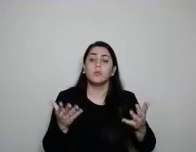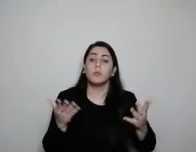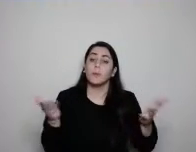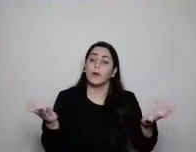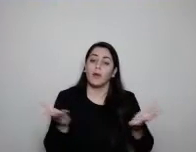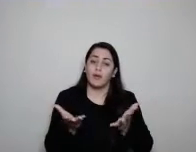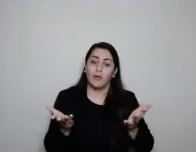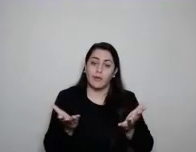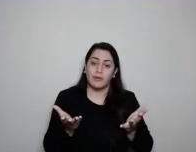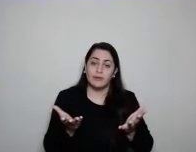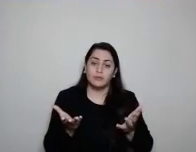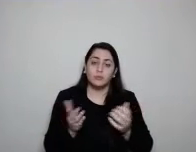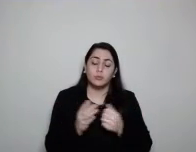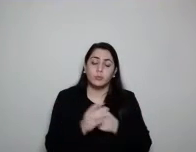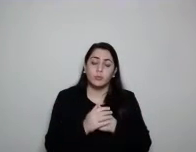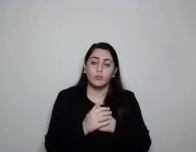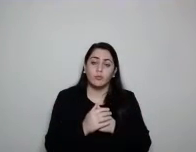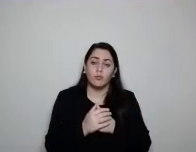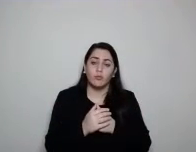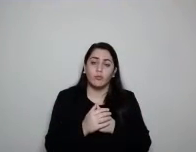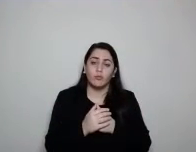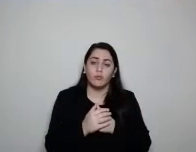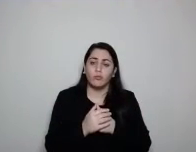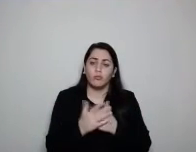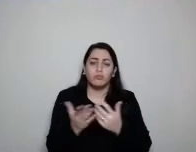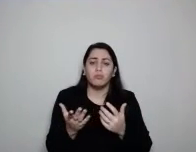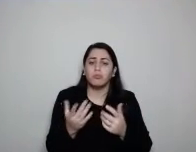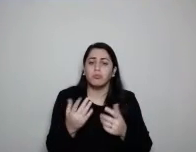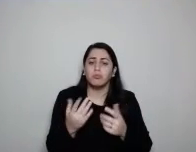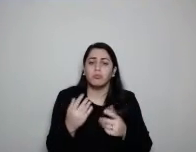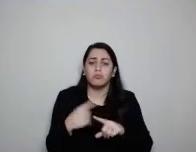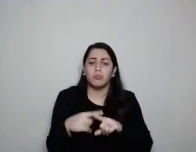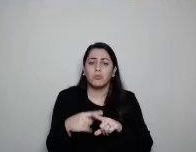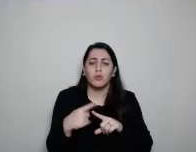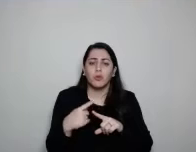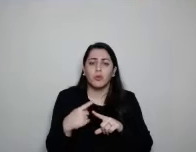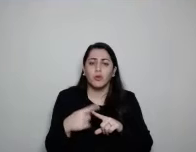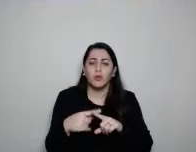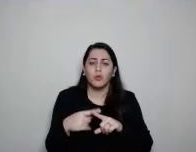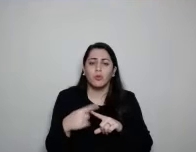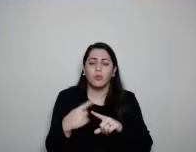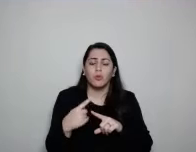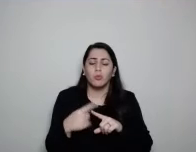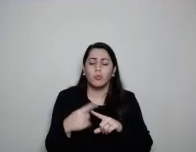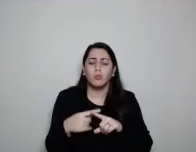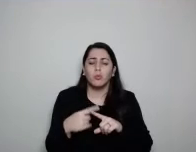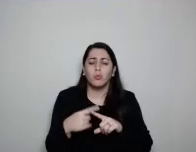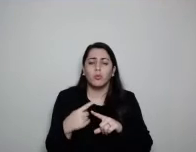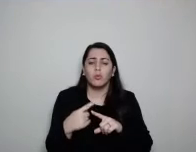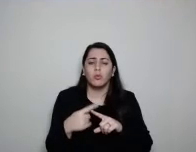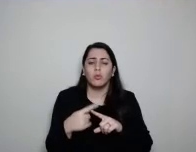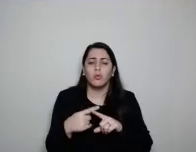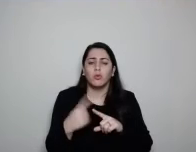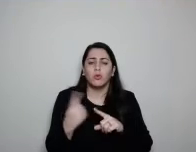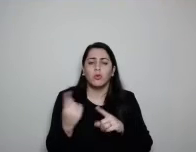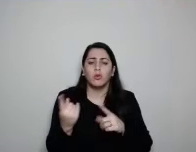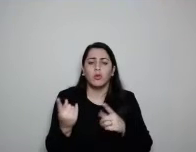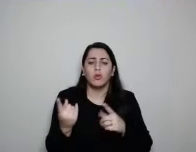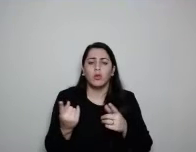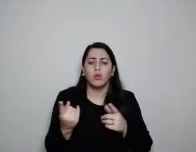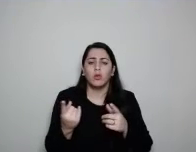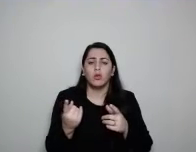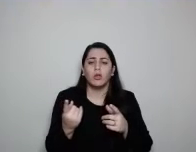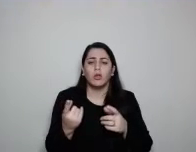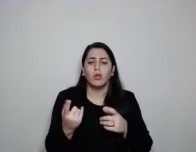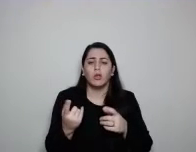natureza. O que eu vejo aqui é um excesso. Quem me diz que a clínica, doutor Ricardo, não vai cobrar pelo todo? Quem vai